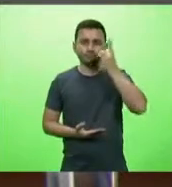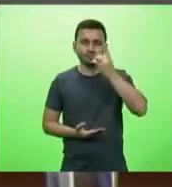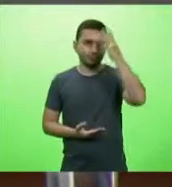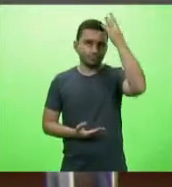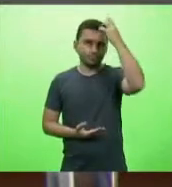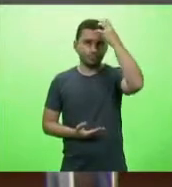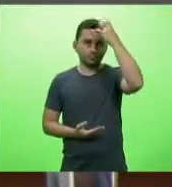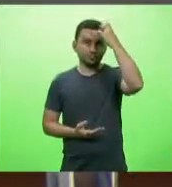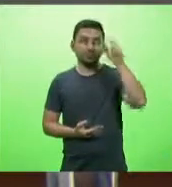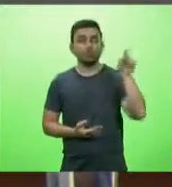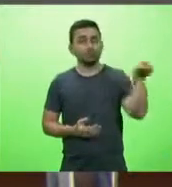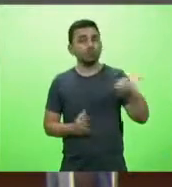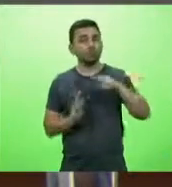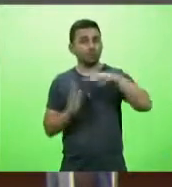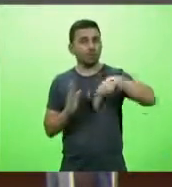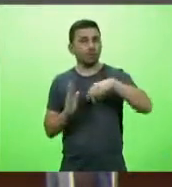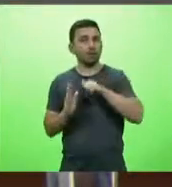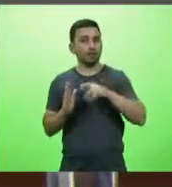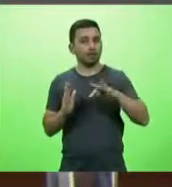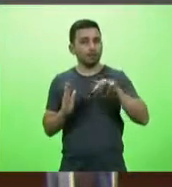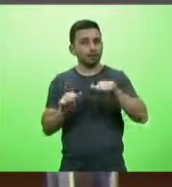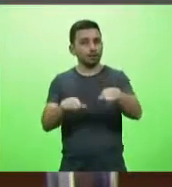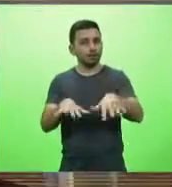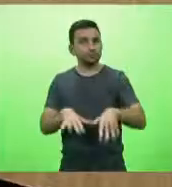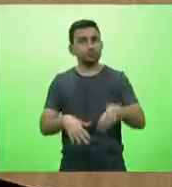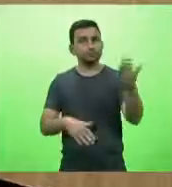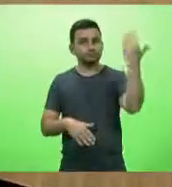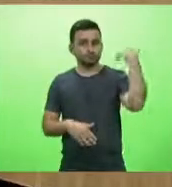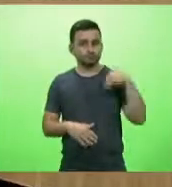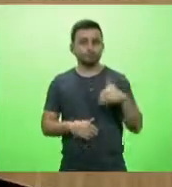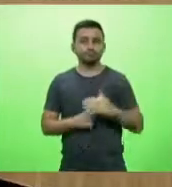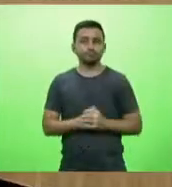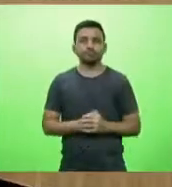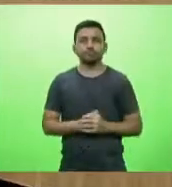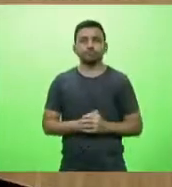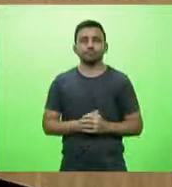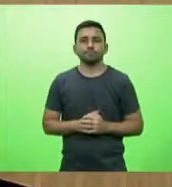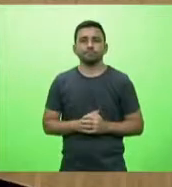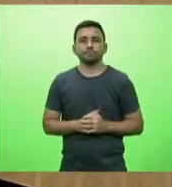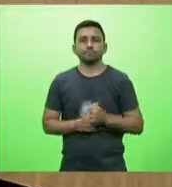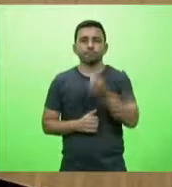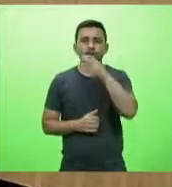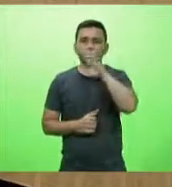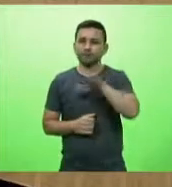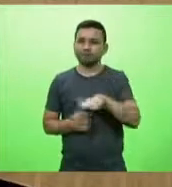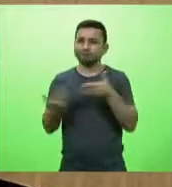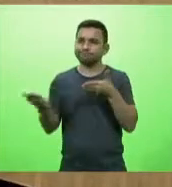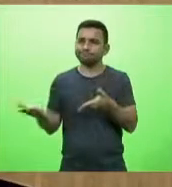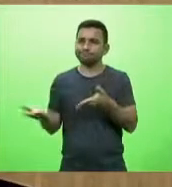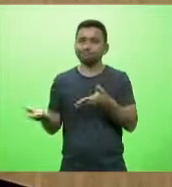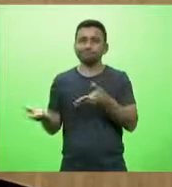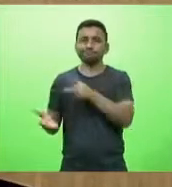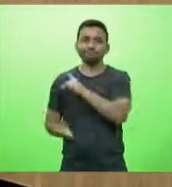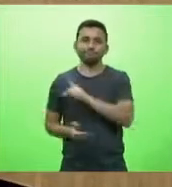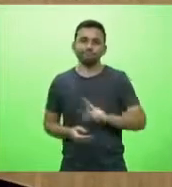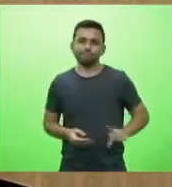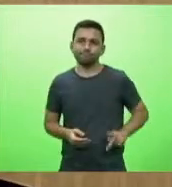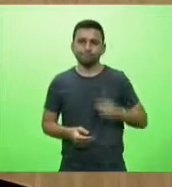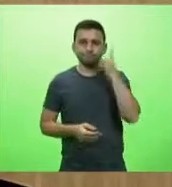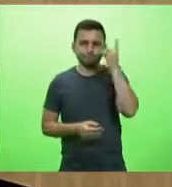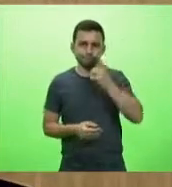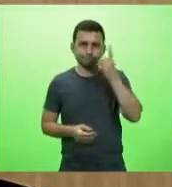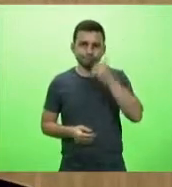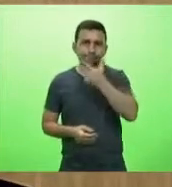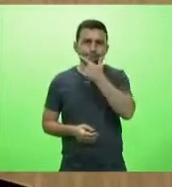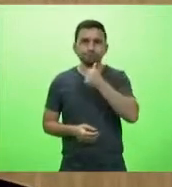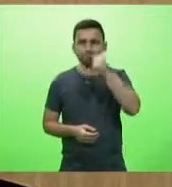possa fazer a leitura das duas atas das sessões anteriores. Boa tarde, senhor presidente, senhores deputados, senhoras deputadas. Faço leitura da ata